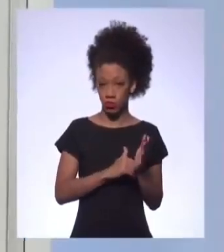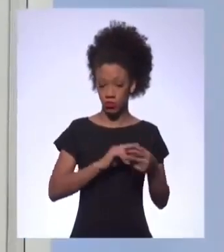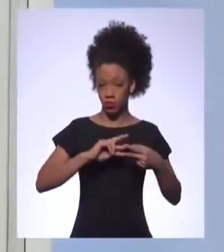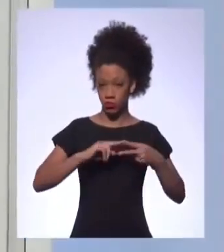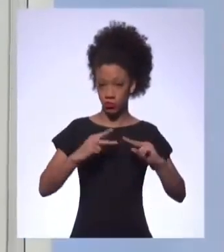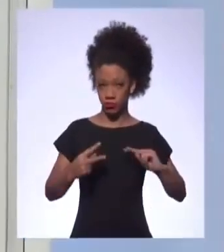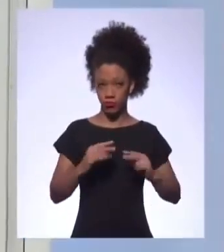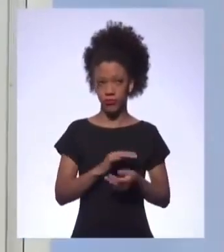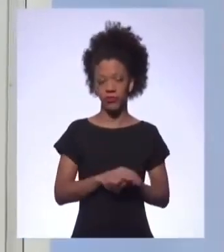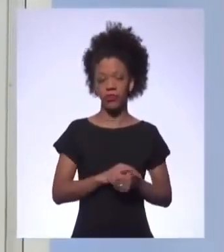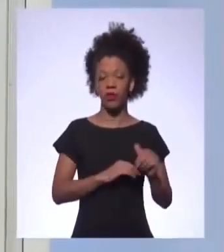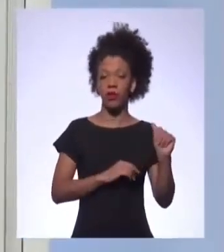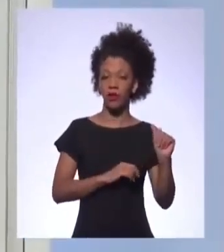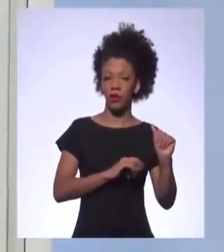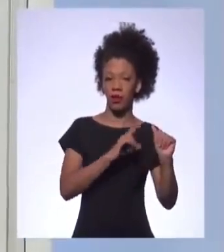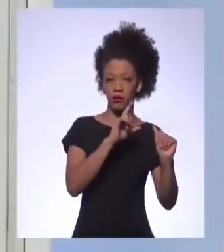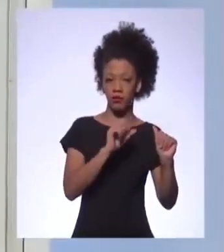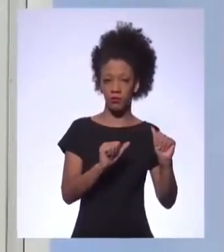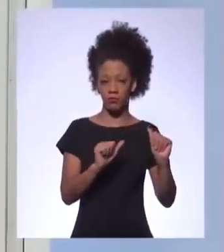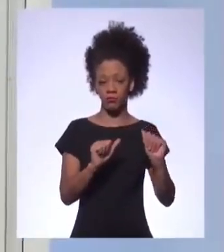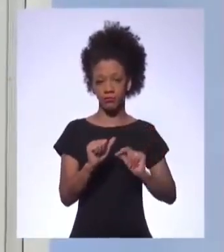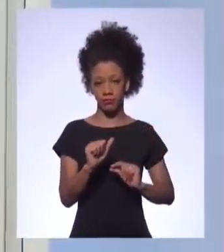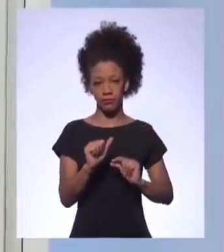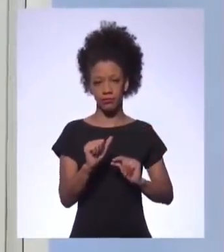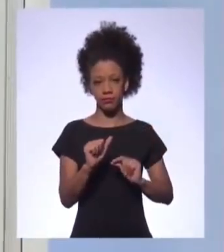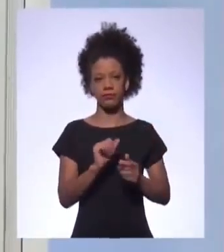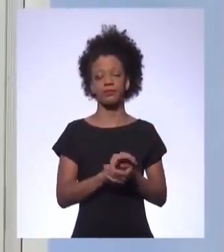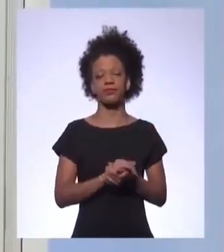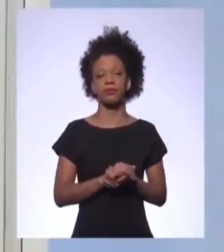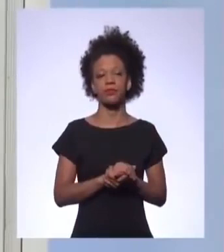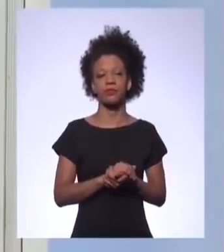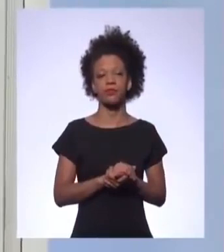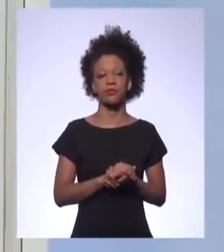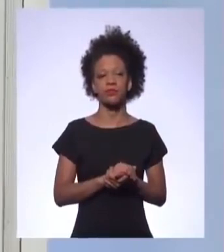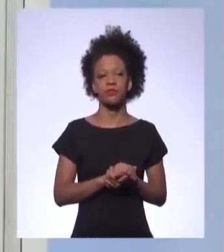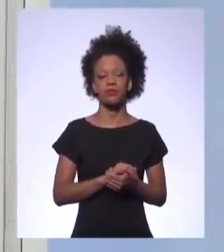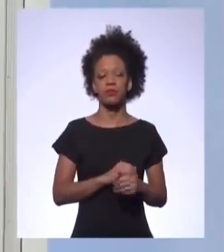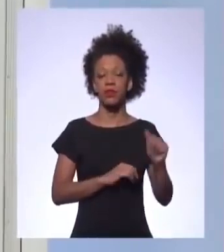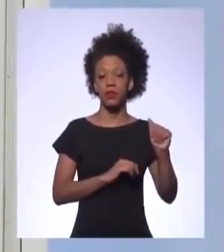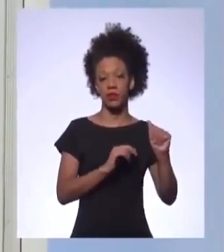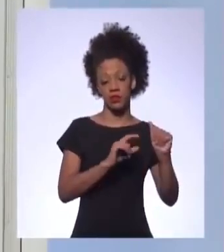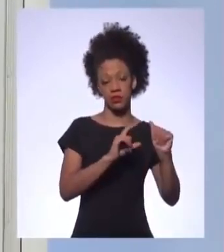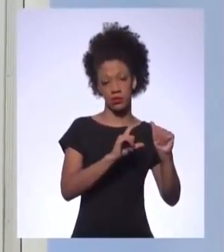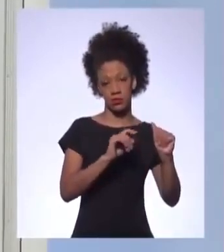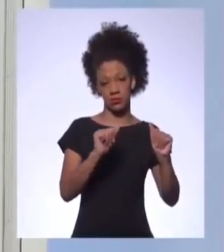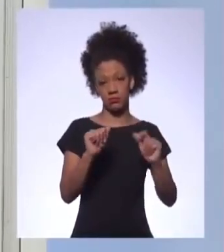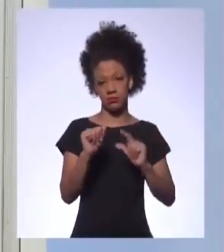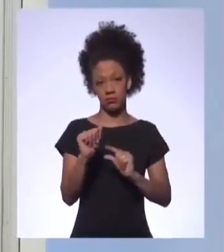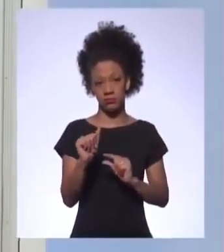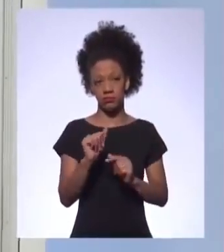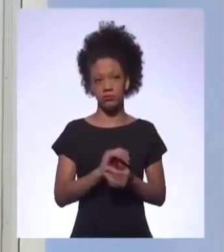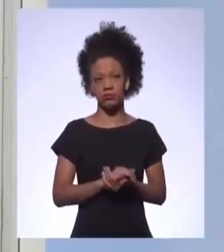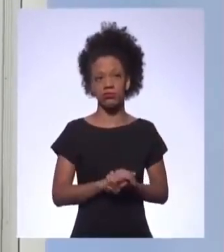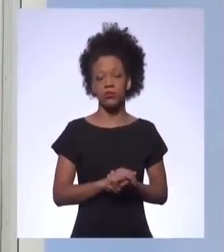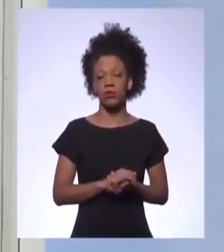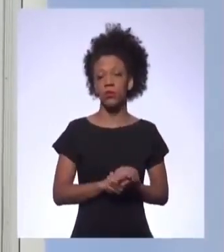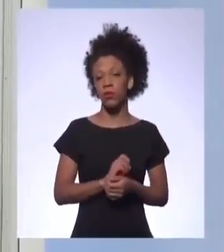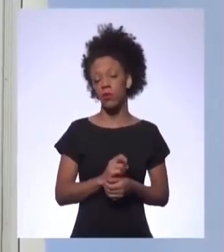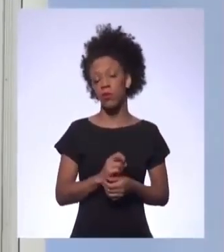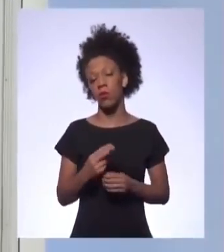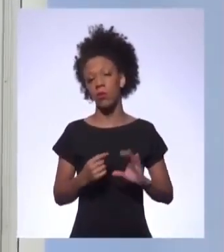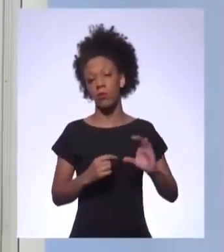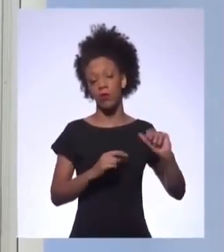que pode ser azão, azinho, né? Azão, azinho, ou dominante, azão,